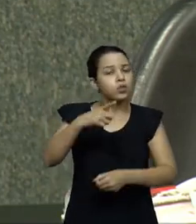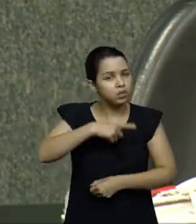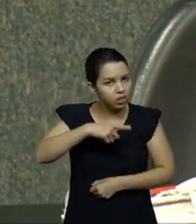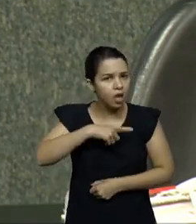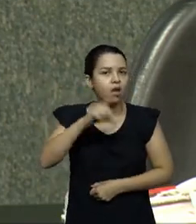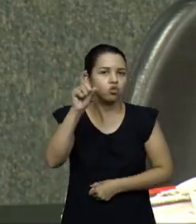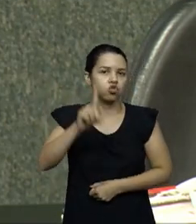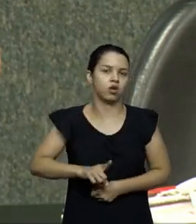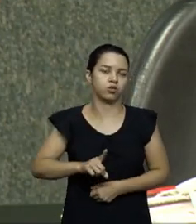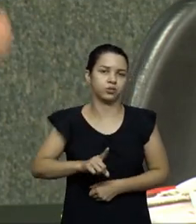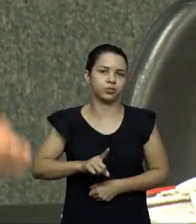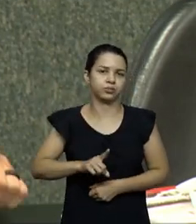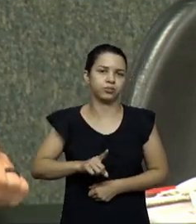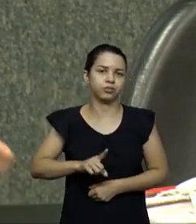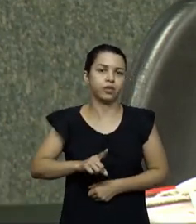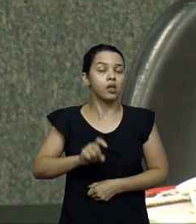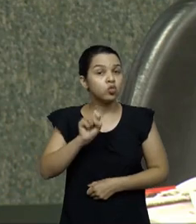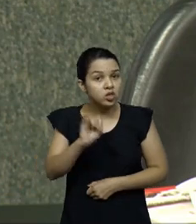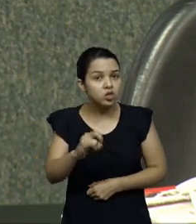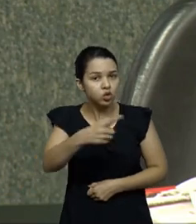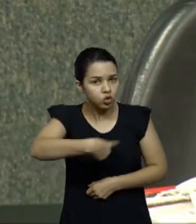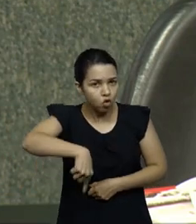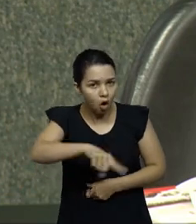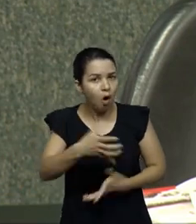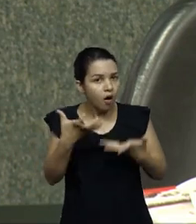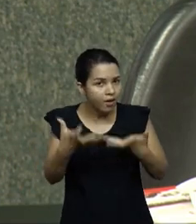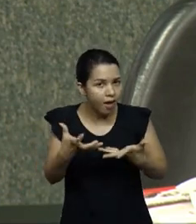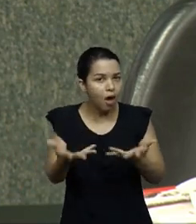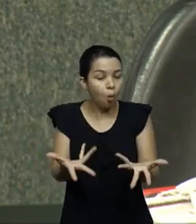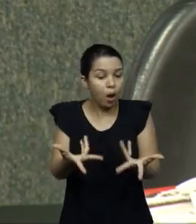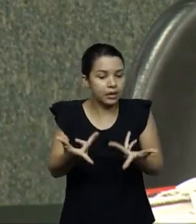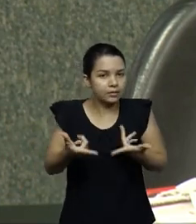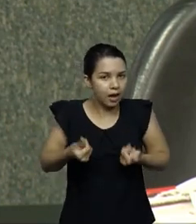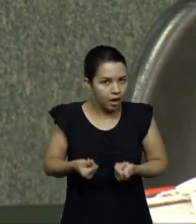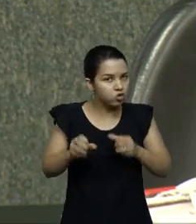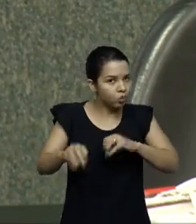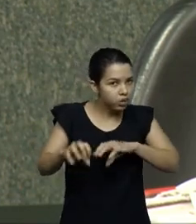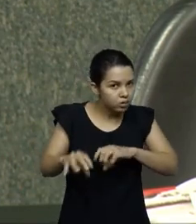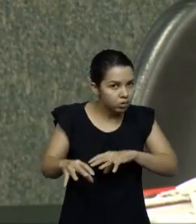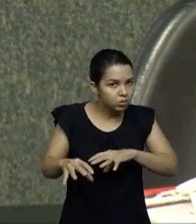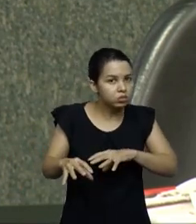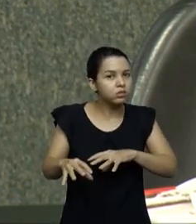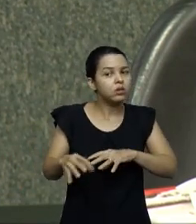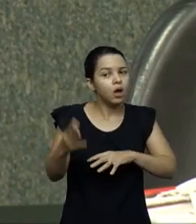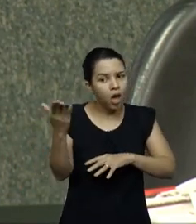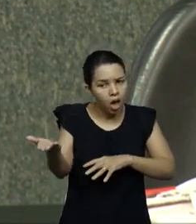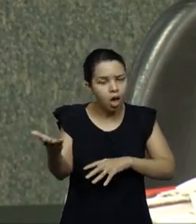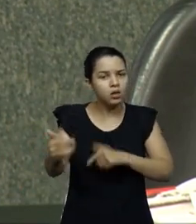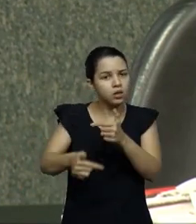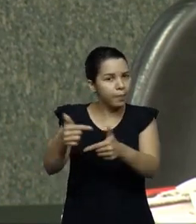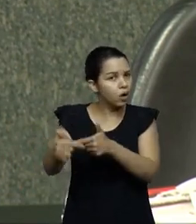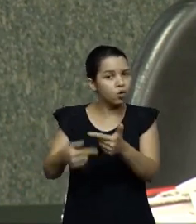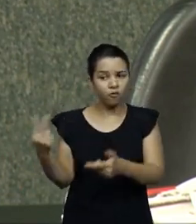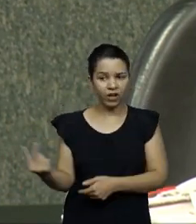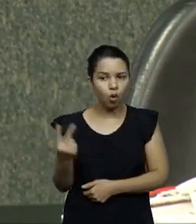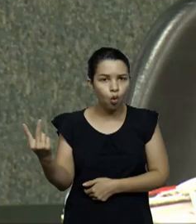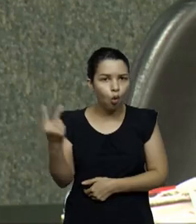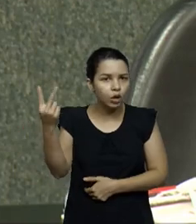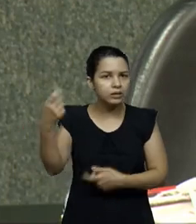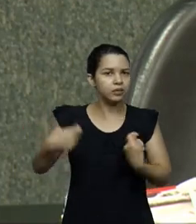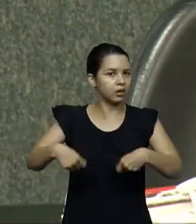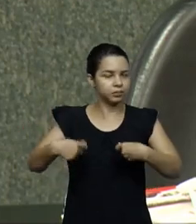se nós gostamos e primamos pela qualidade da educação esse trabalhador também deve ser valorizado